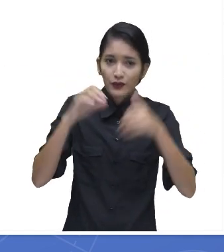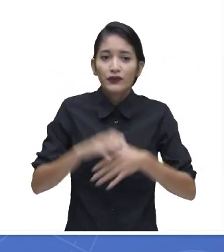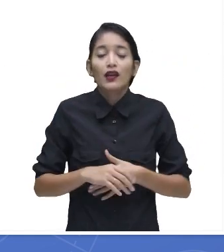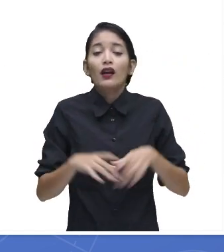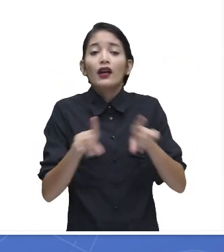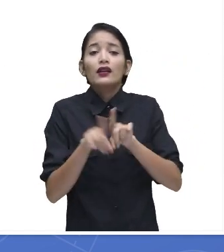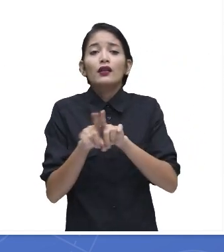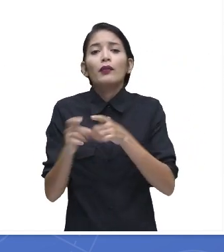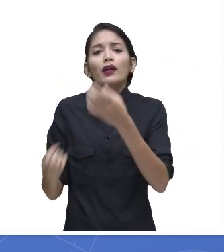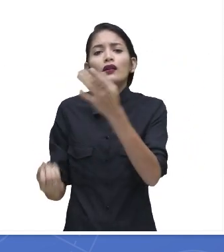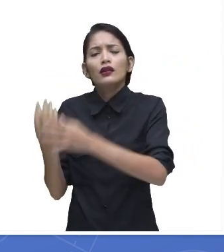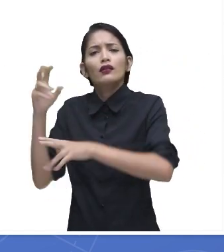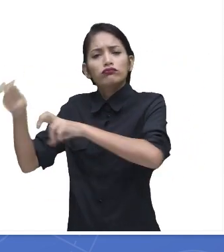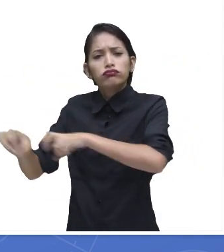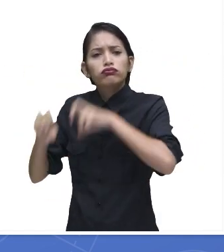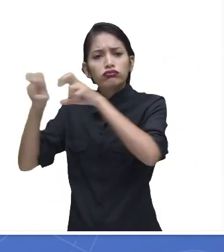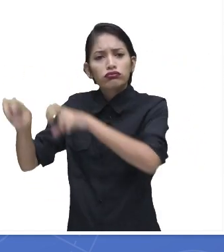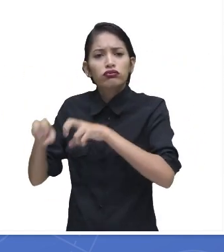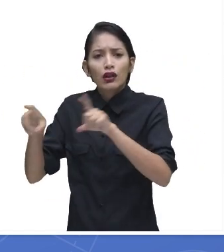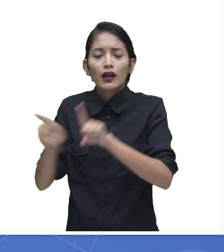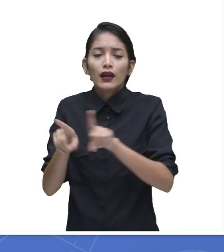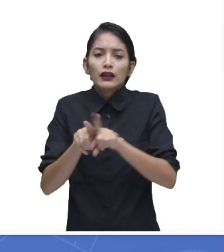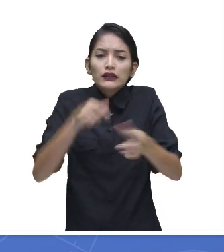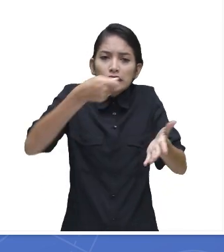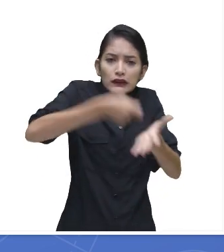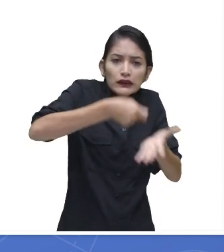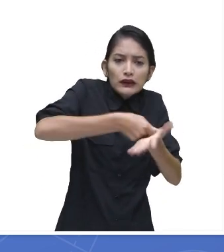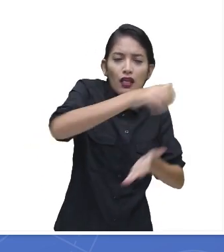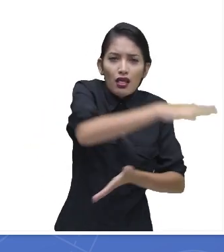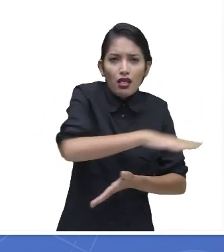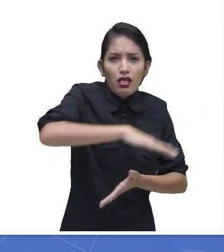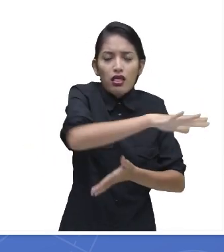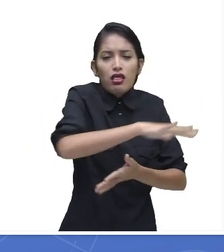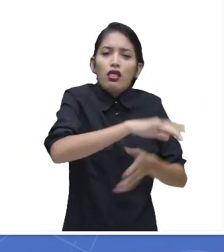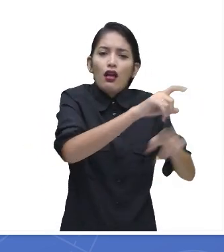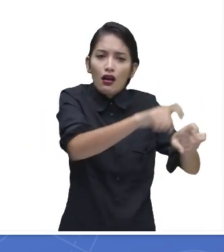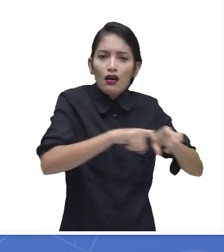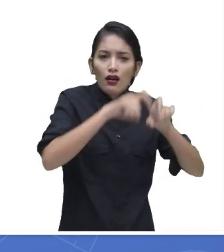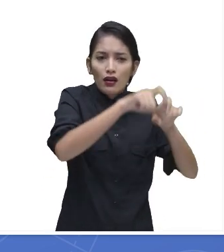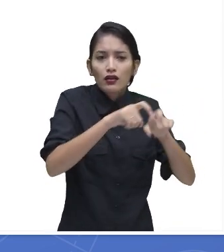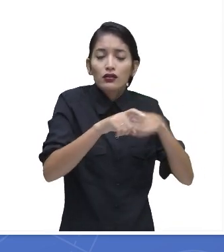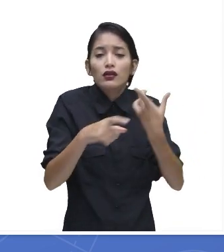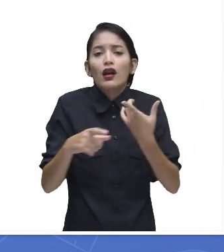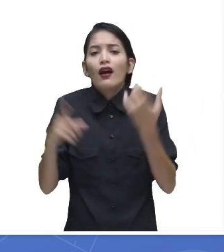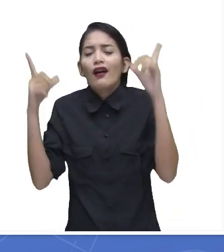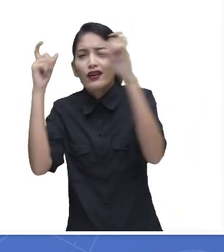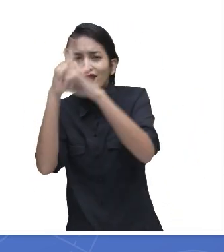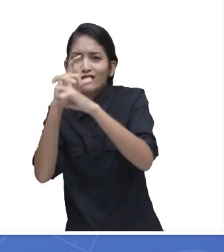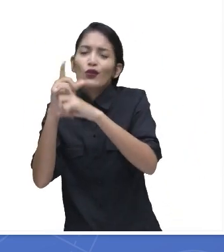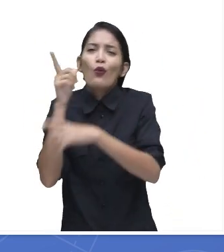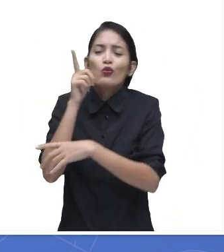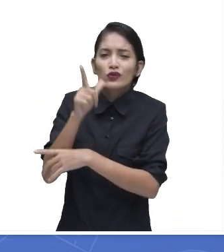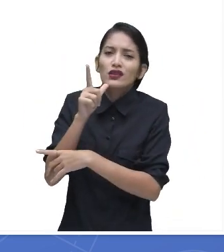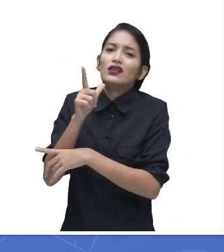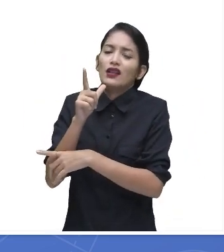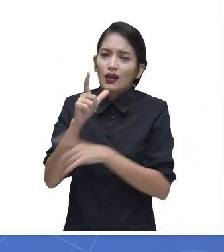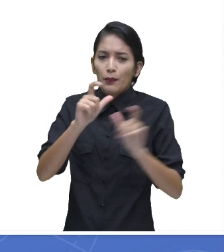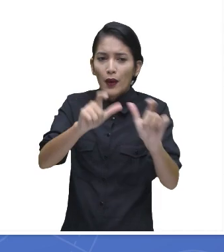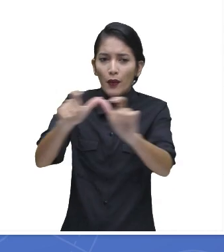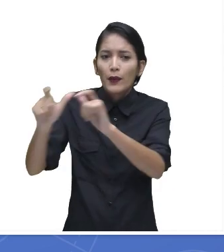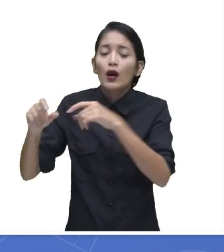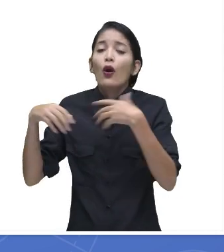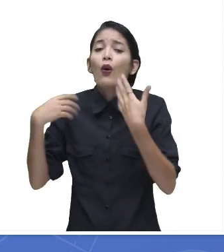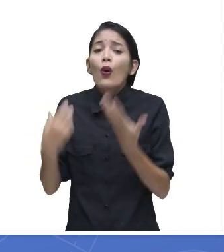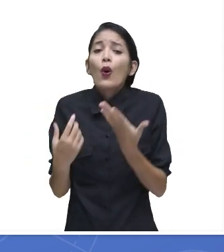agrícola. C, pressão demográfica no campo. Letra D, dificuldade de aquisição de terras. Ou letra E, carência de melhores